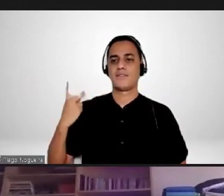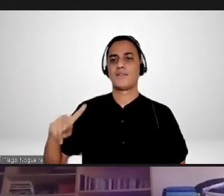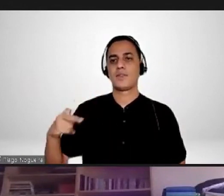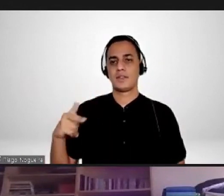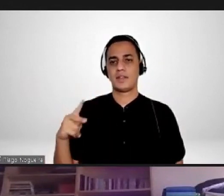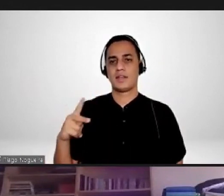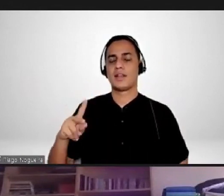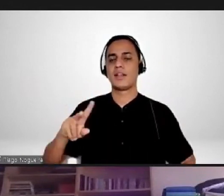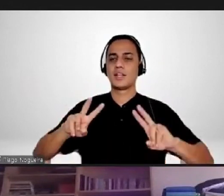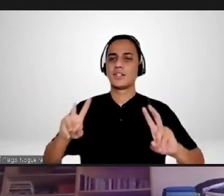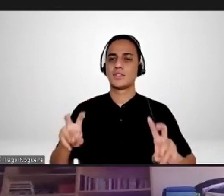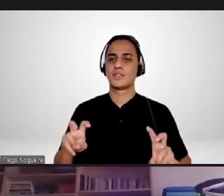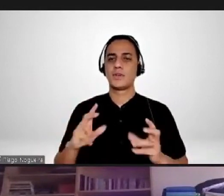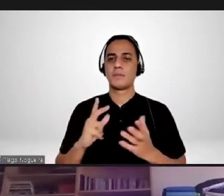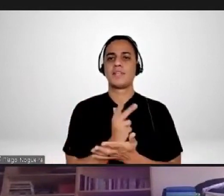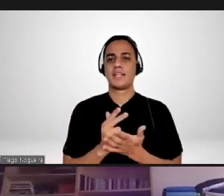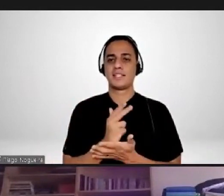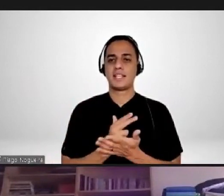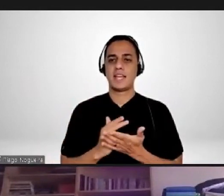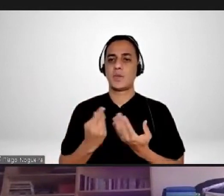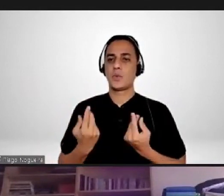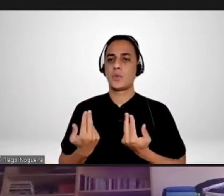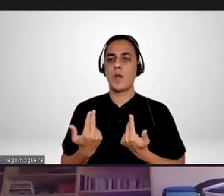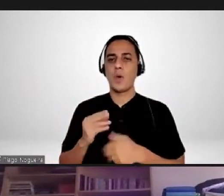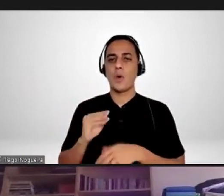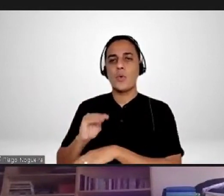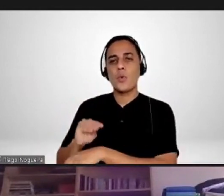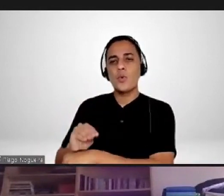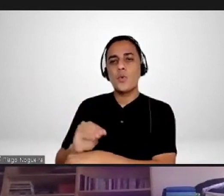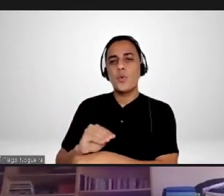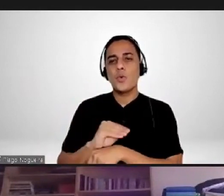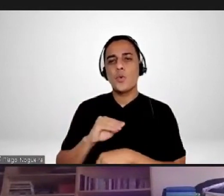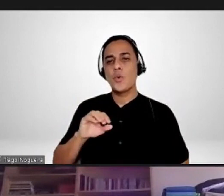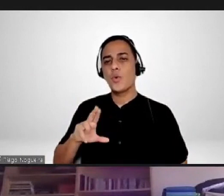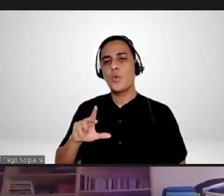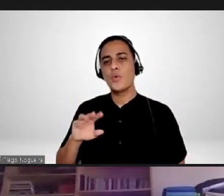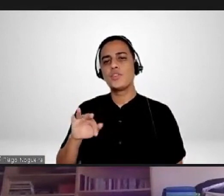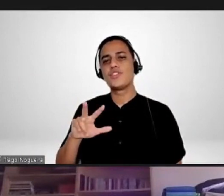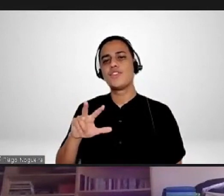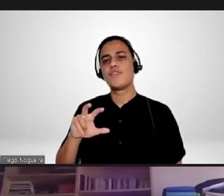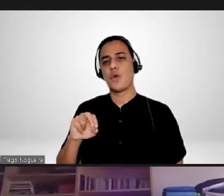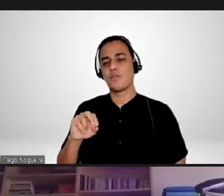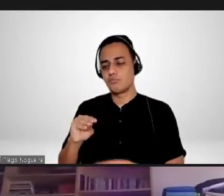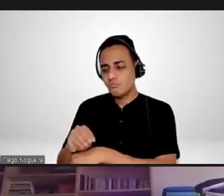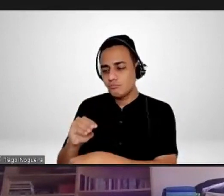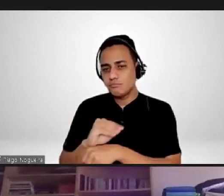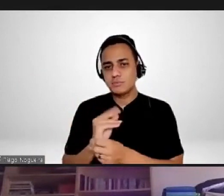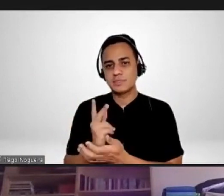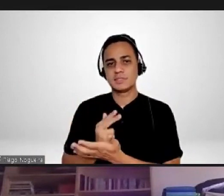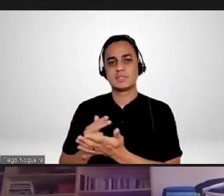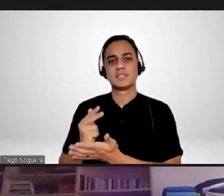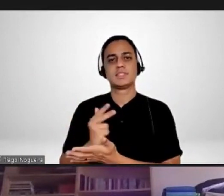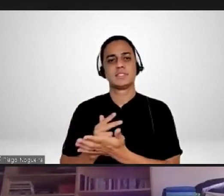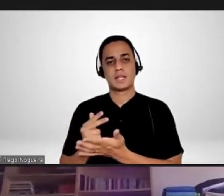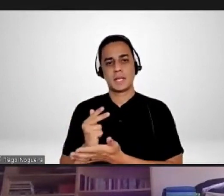sobre o desenho, o cultivo do desenho, em que, às vezes, é um programa, não é